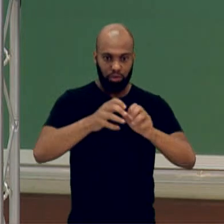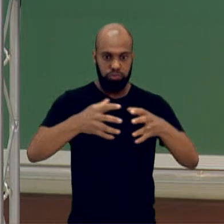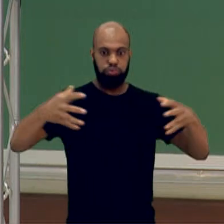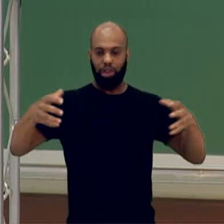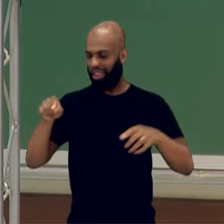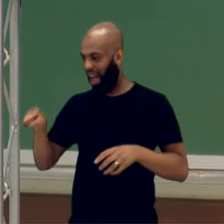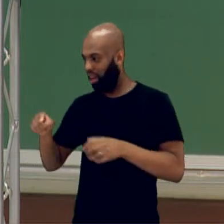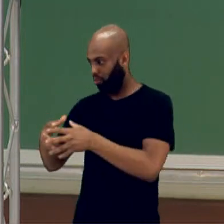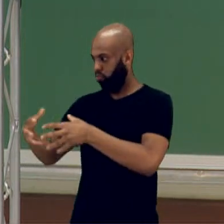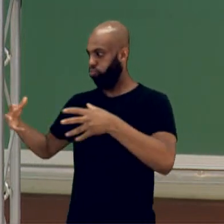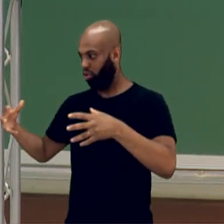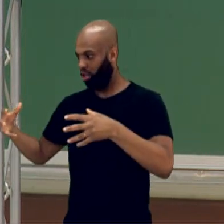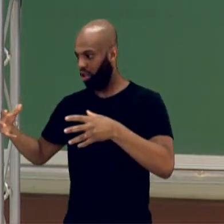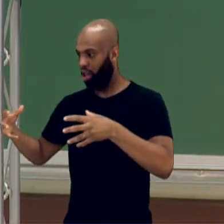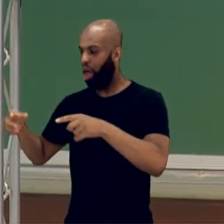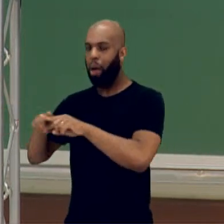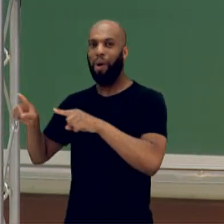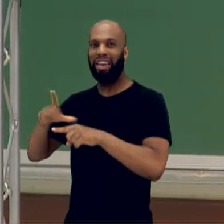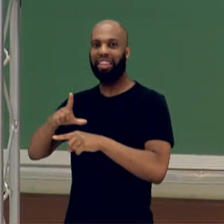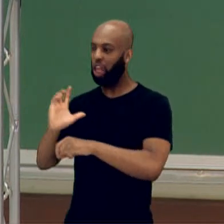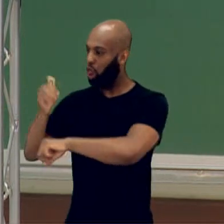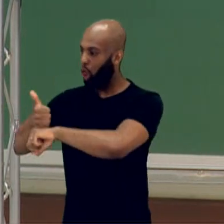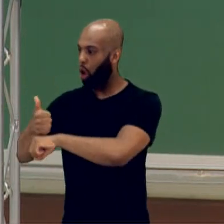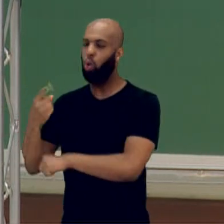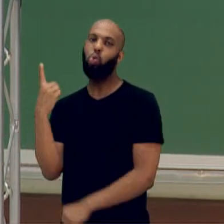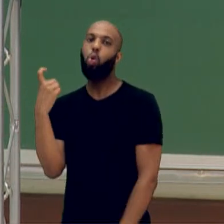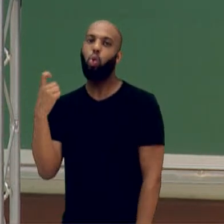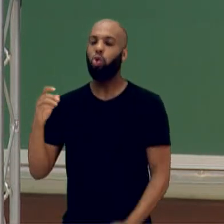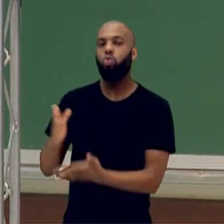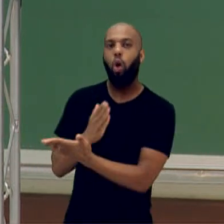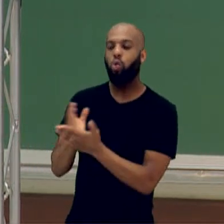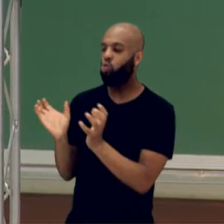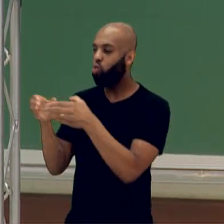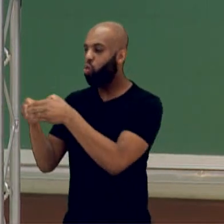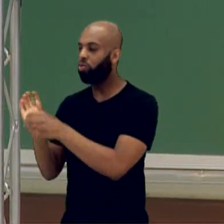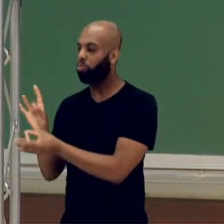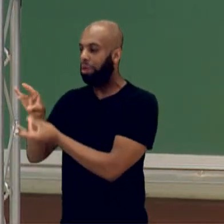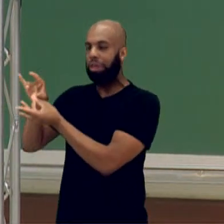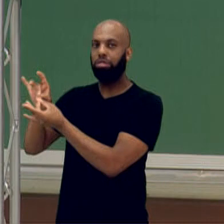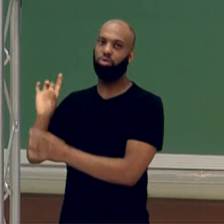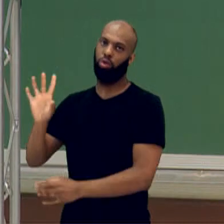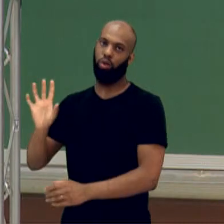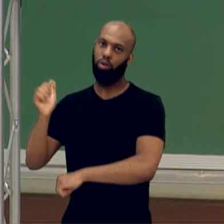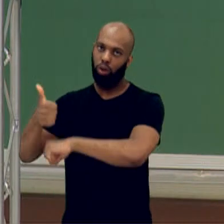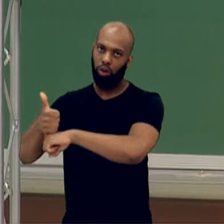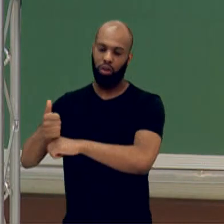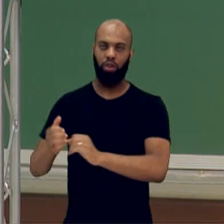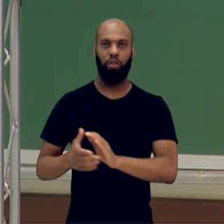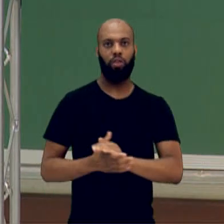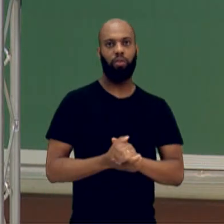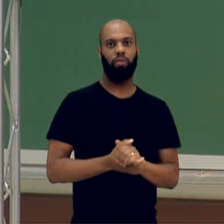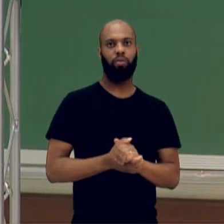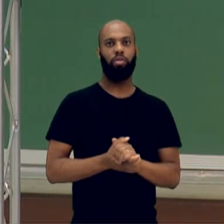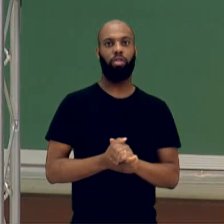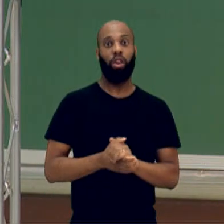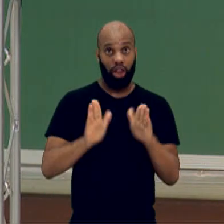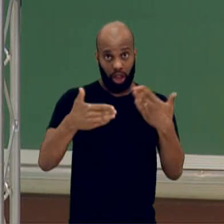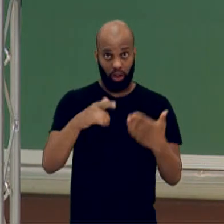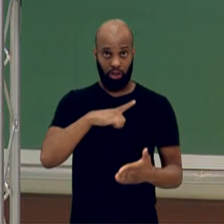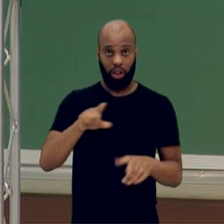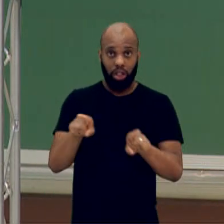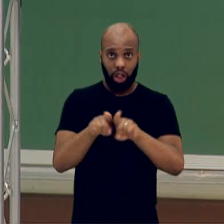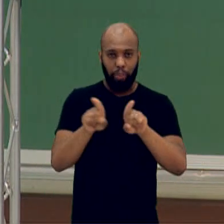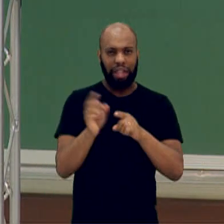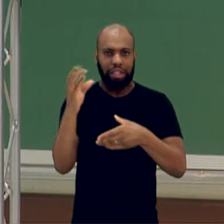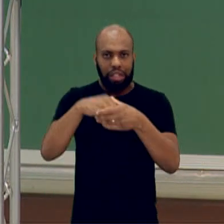meio rural concentradas na mão de algumas pessoas ou de alguns grupos, né? Esse, então, aqui fazendo parte ainda